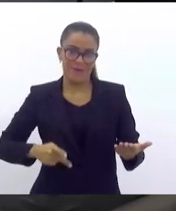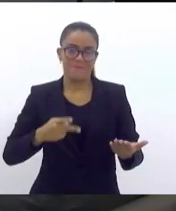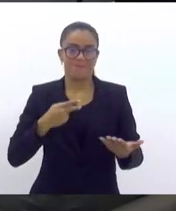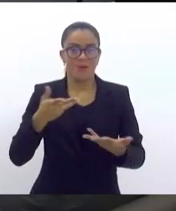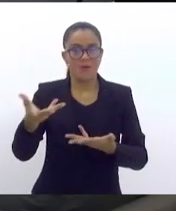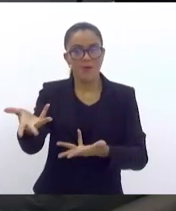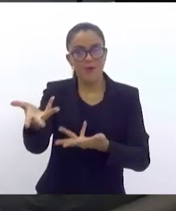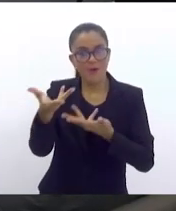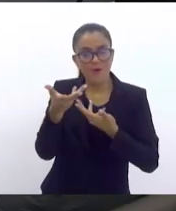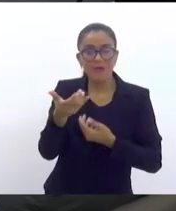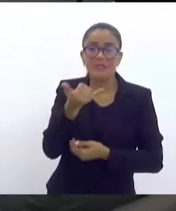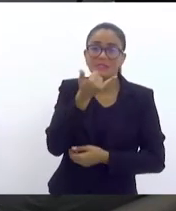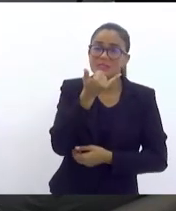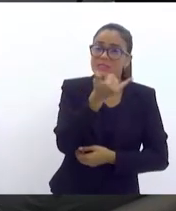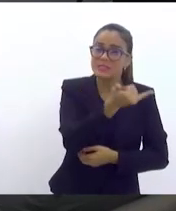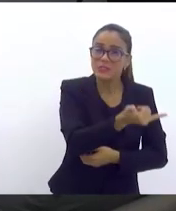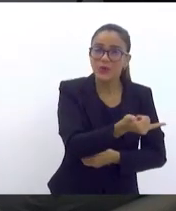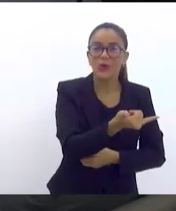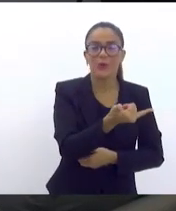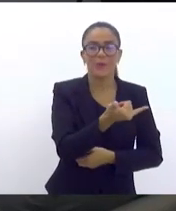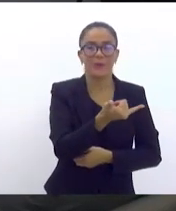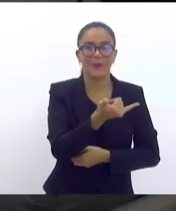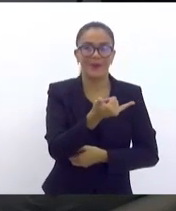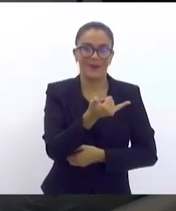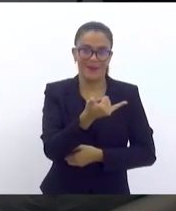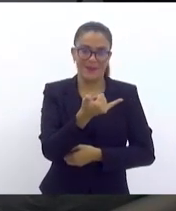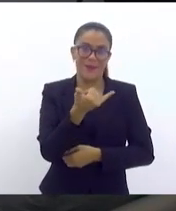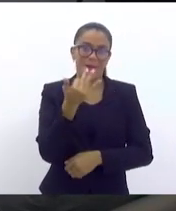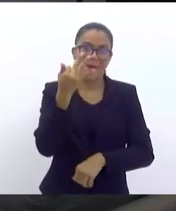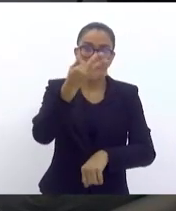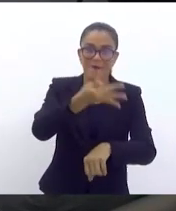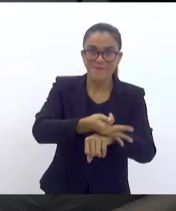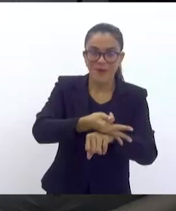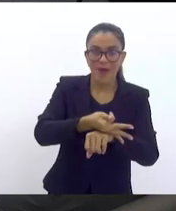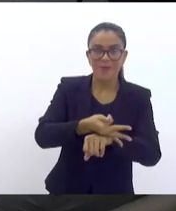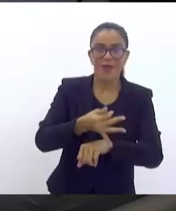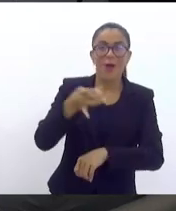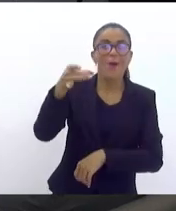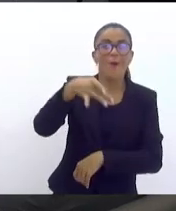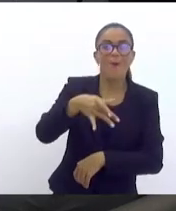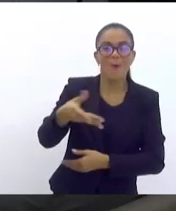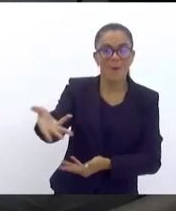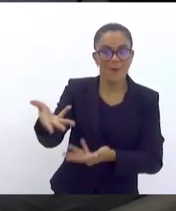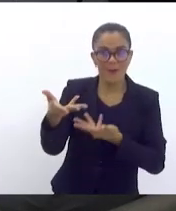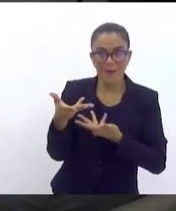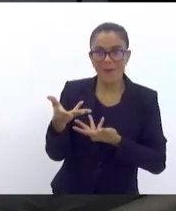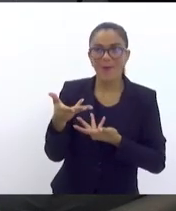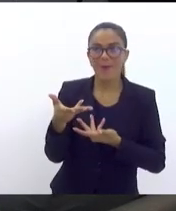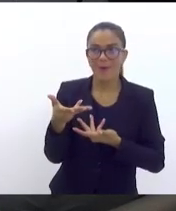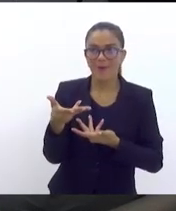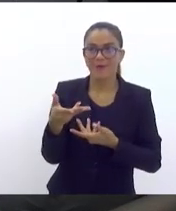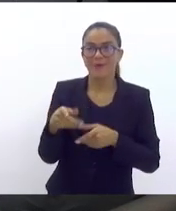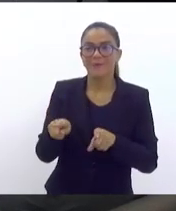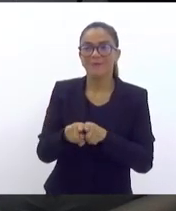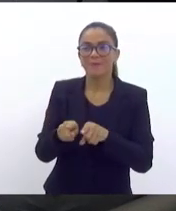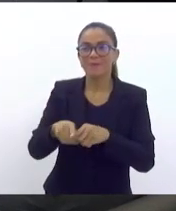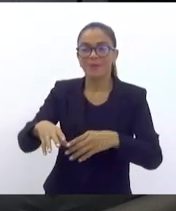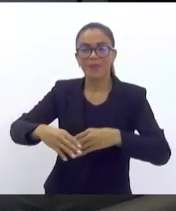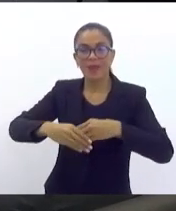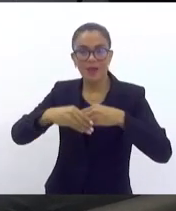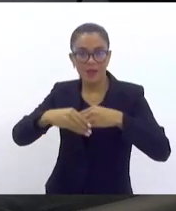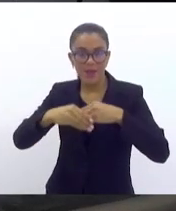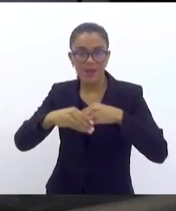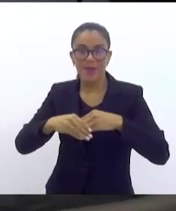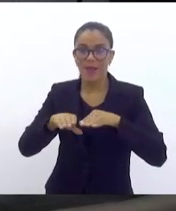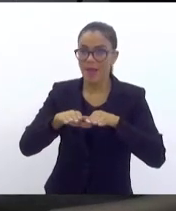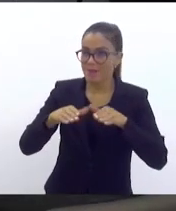e peço desculpas pela minha ausência no último convite de vossa excelência e cumprimentando aqui a